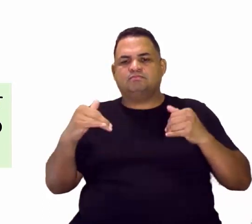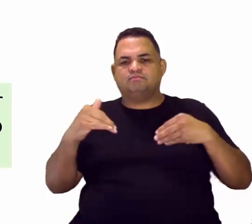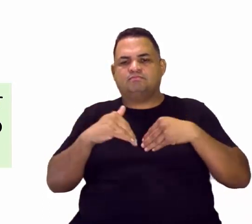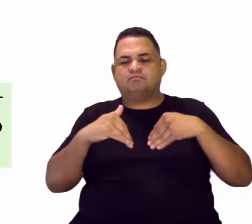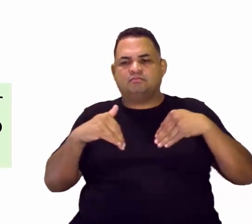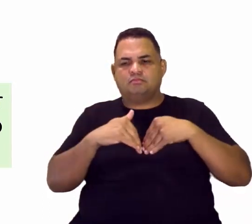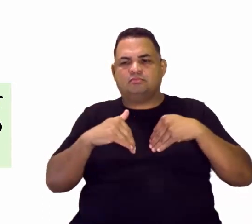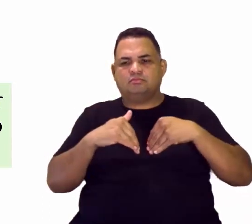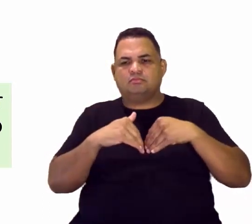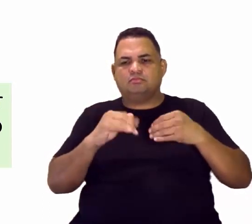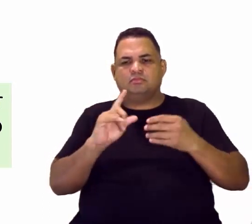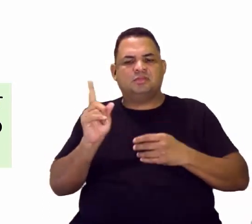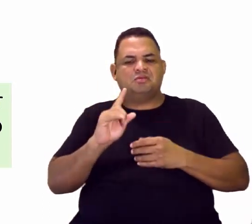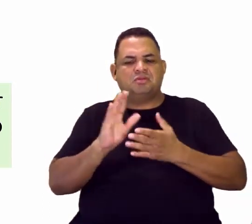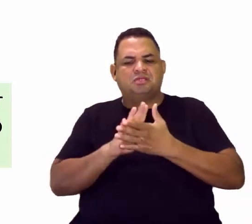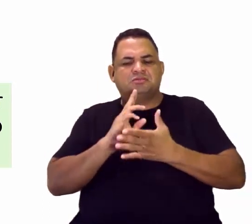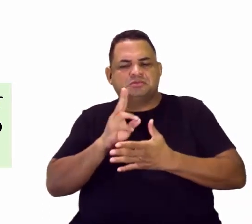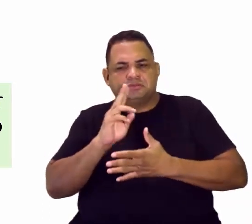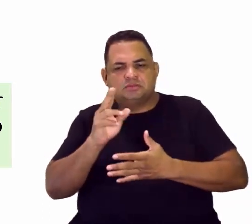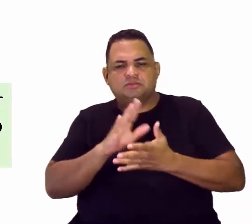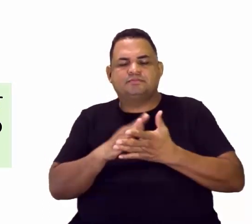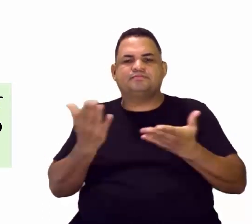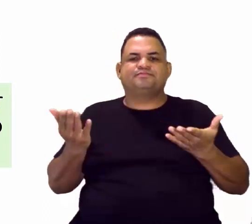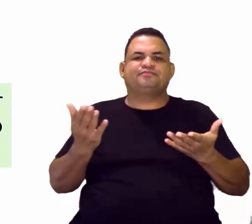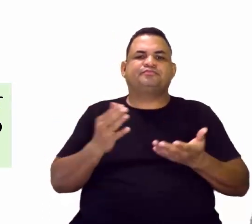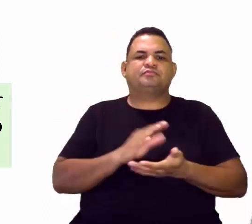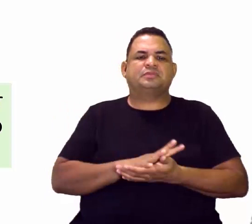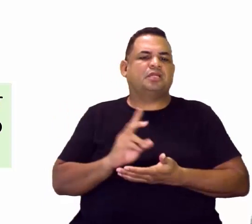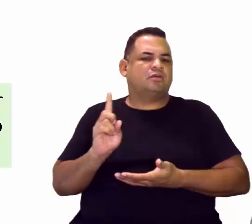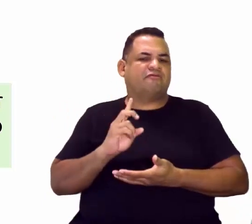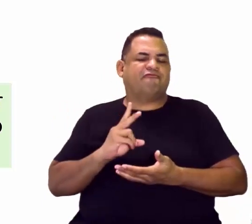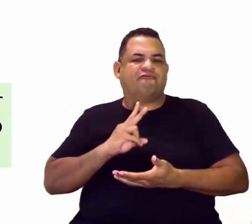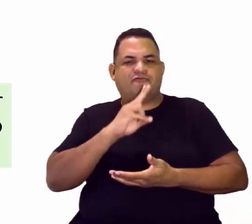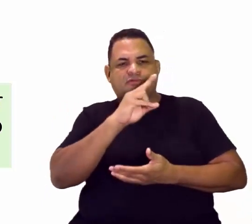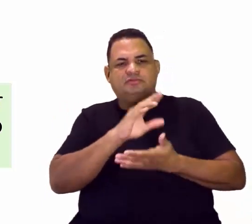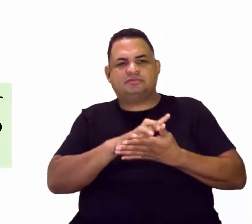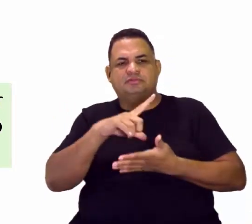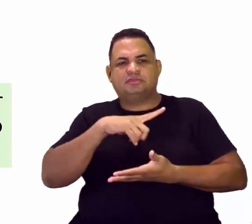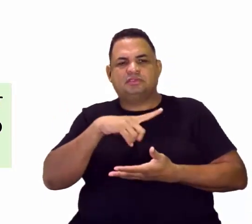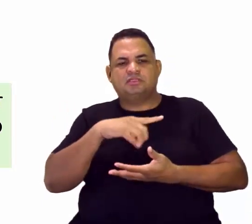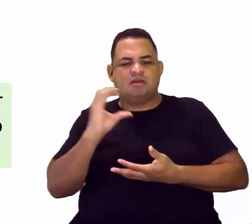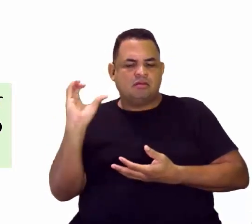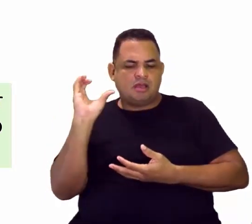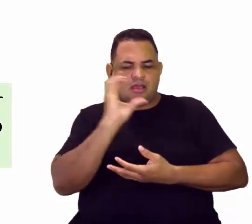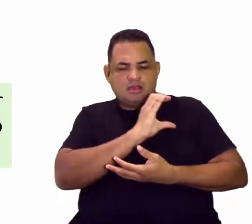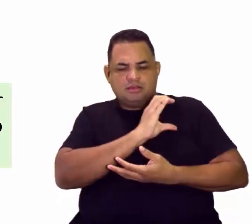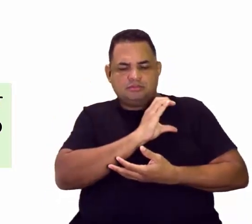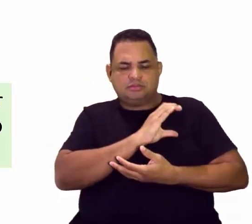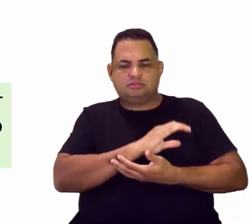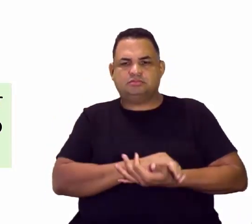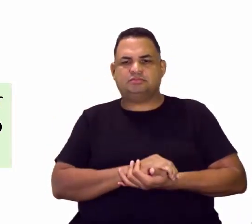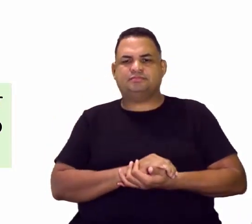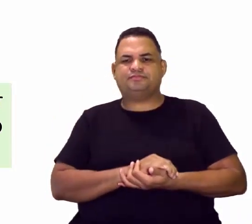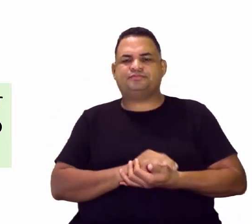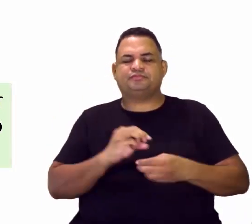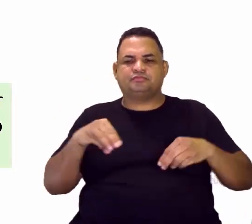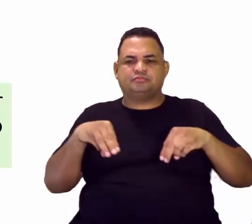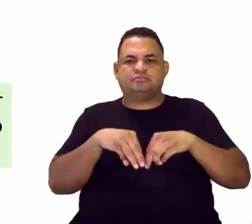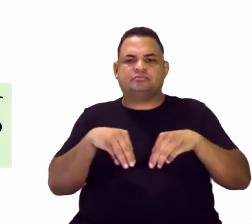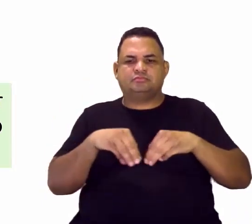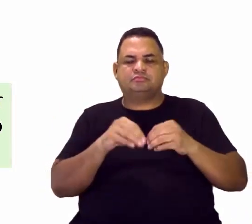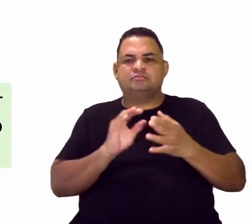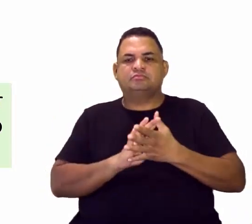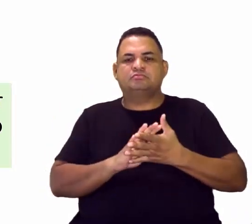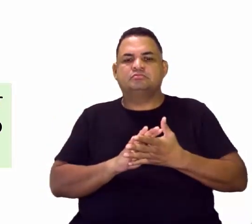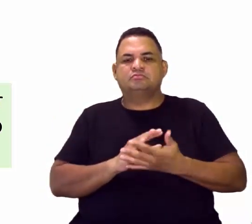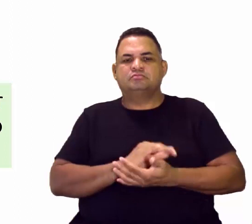não é aquela atração permanente, que não é aquela atração forte, mas existe uma ligeira atração. Isso aí é apenas